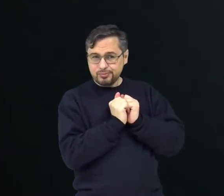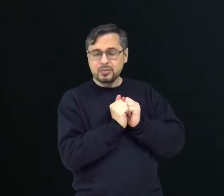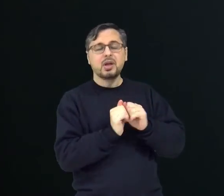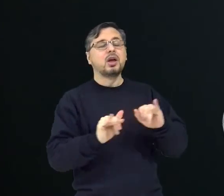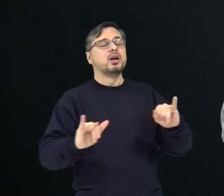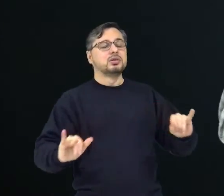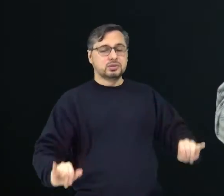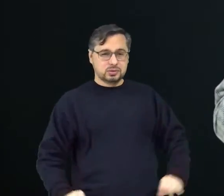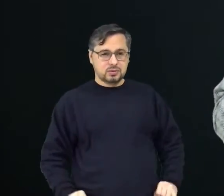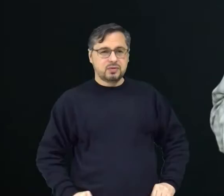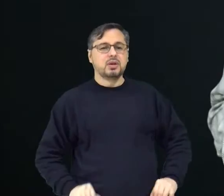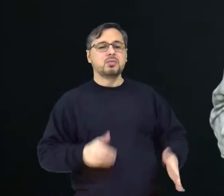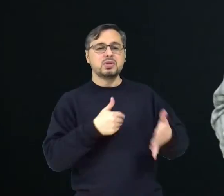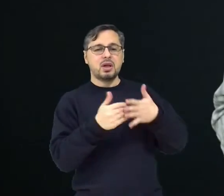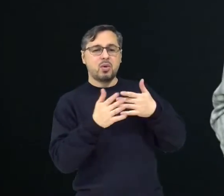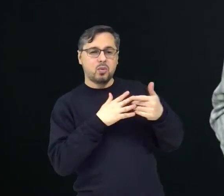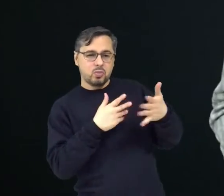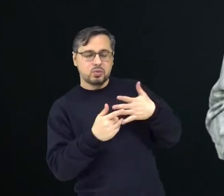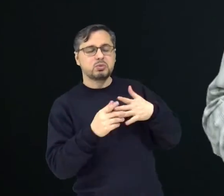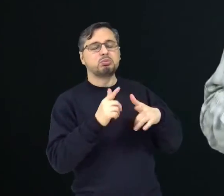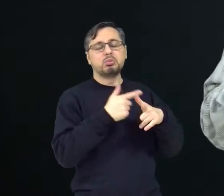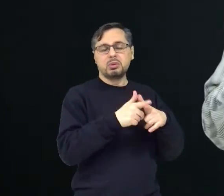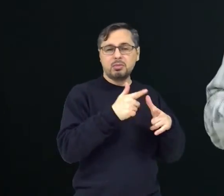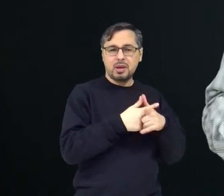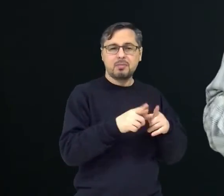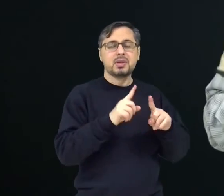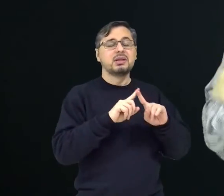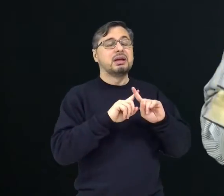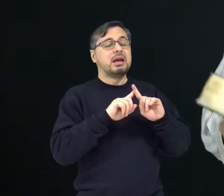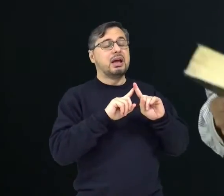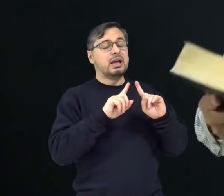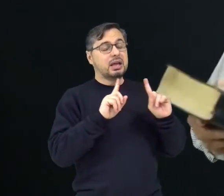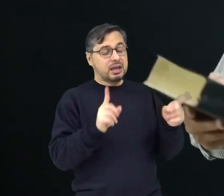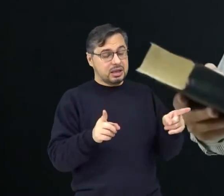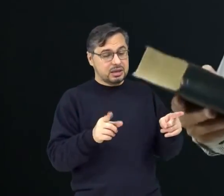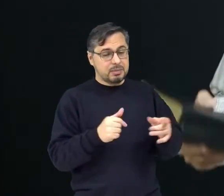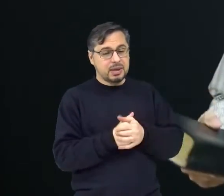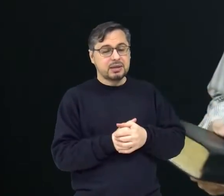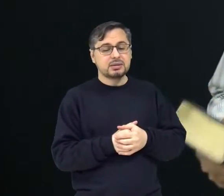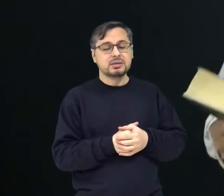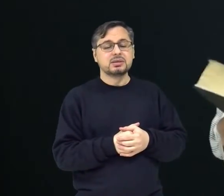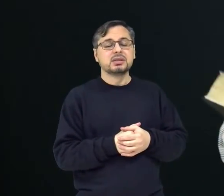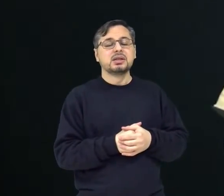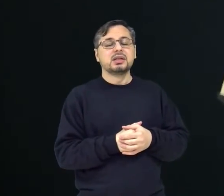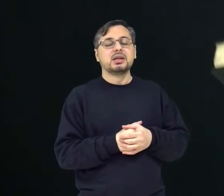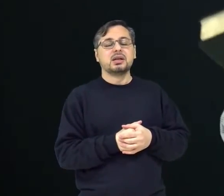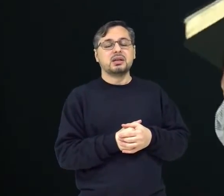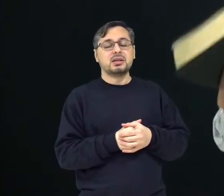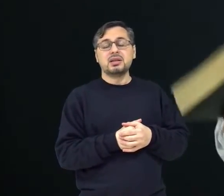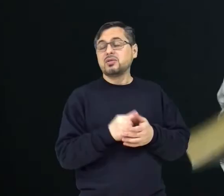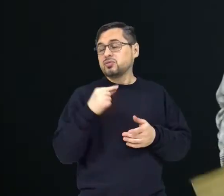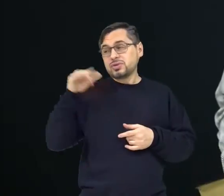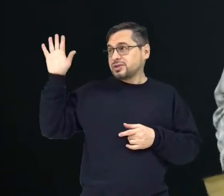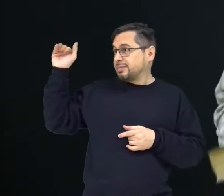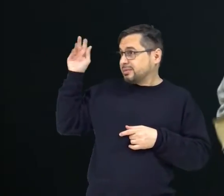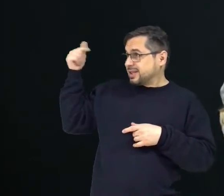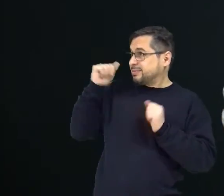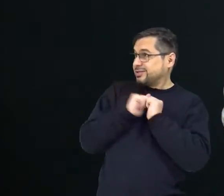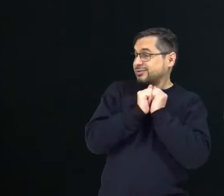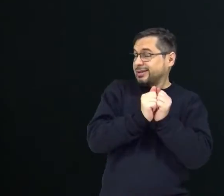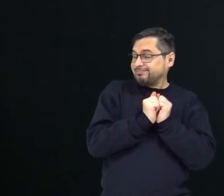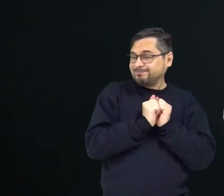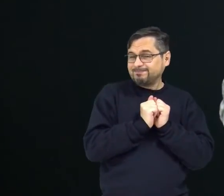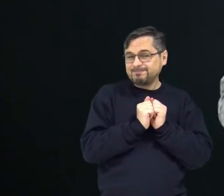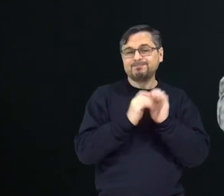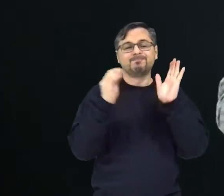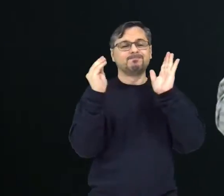ok. Porém, é possível ter Jesus no barco e não recorremos a Ele por